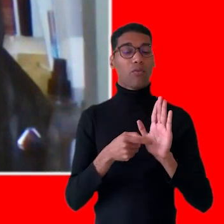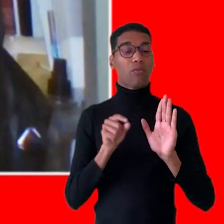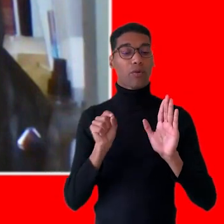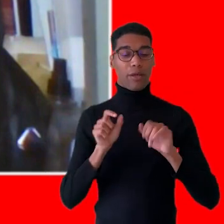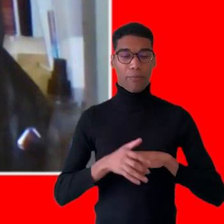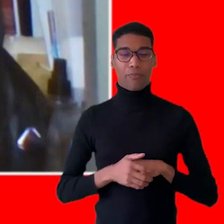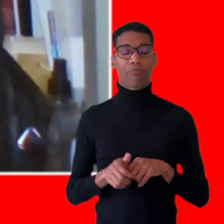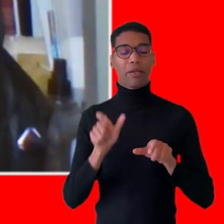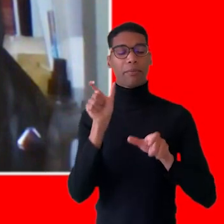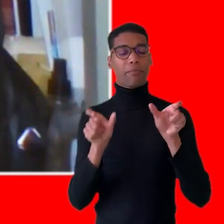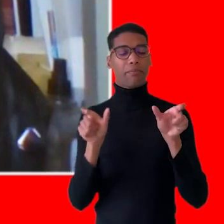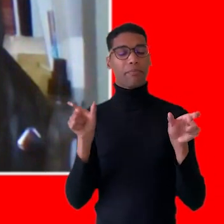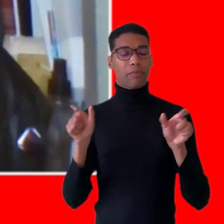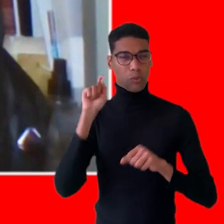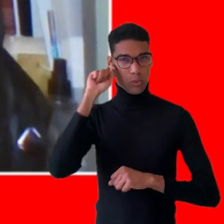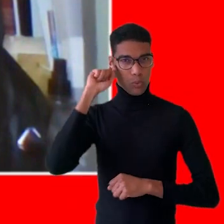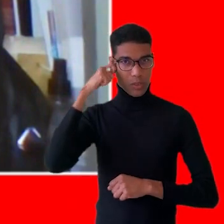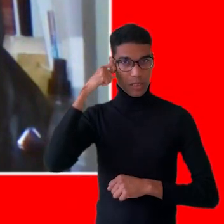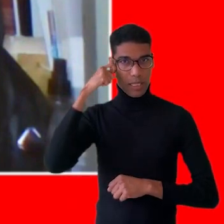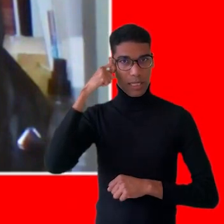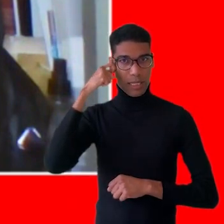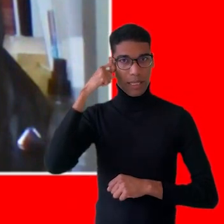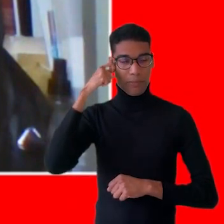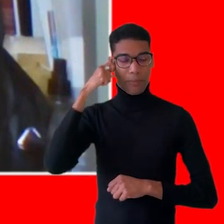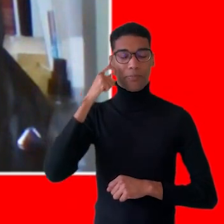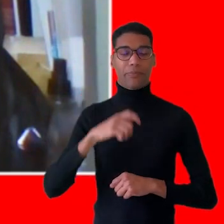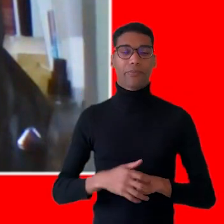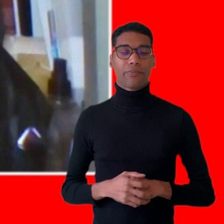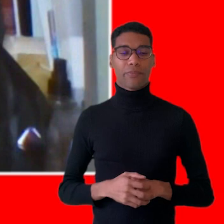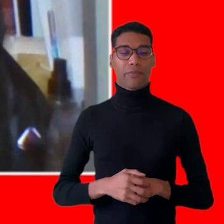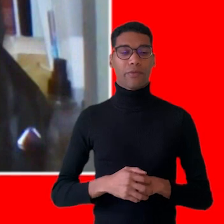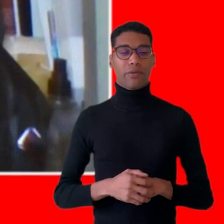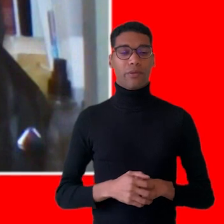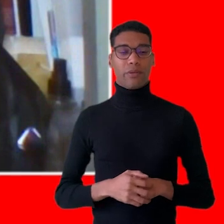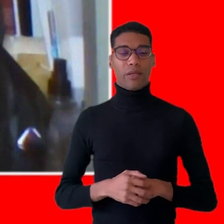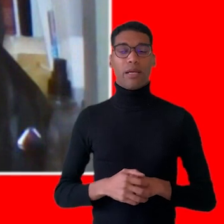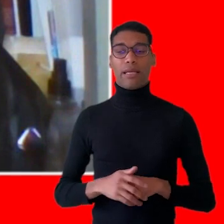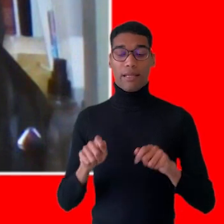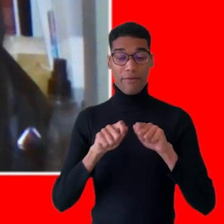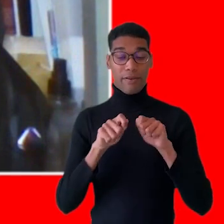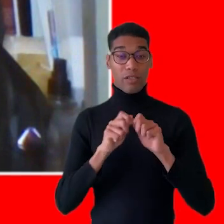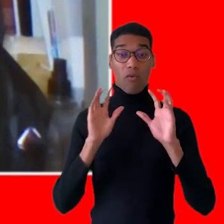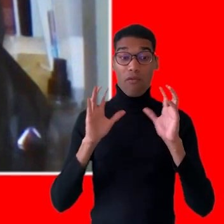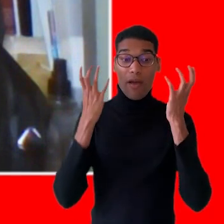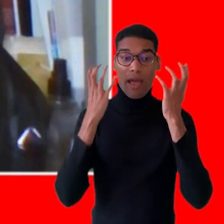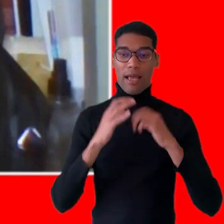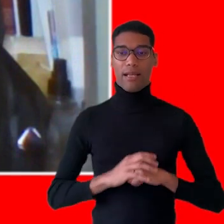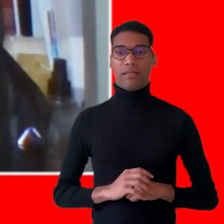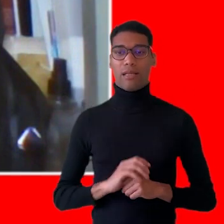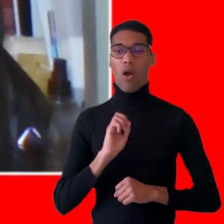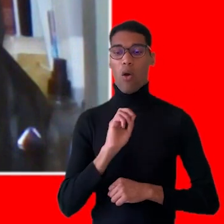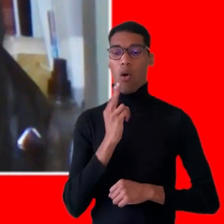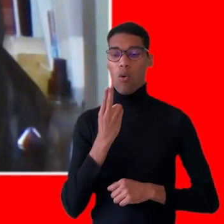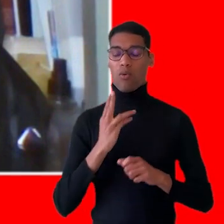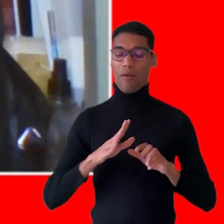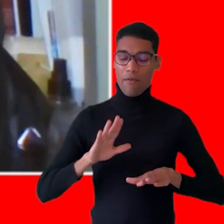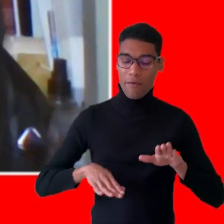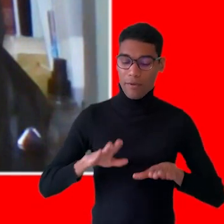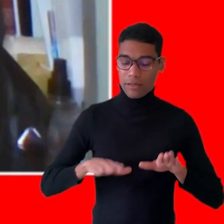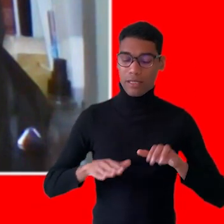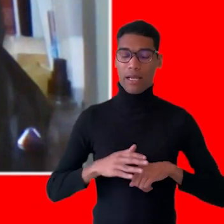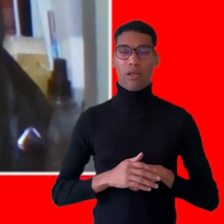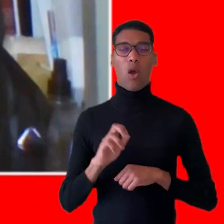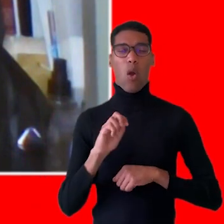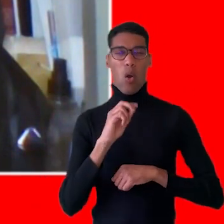categorizava pessoas negras que estavam fazendo festas, ou batucando, ou